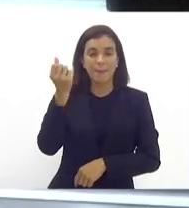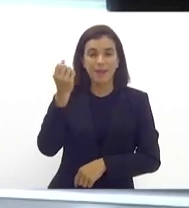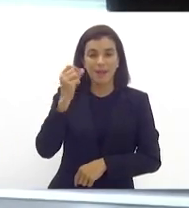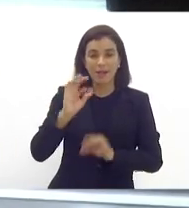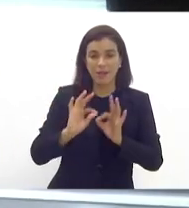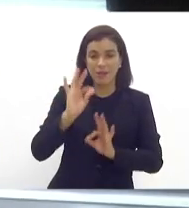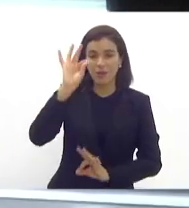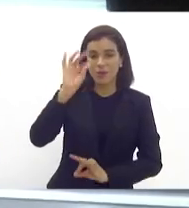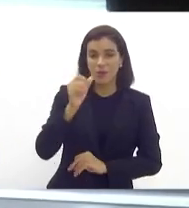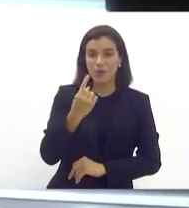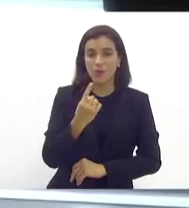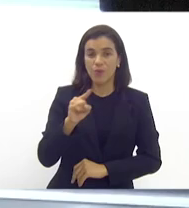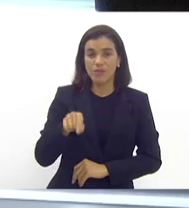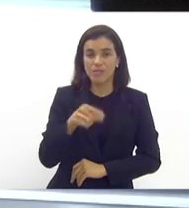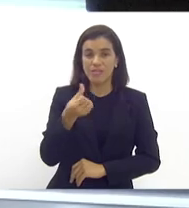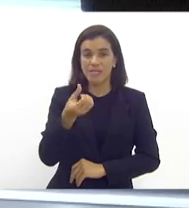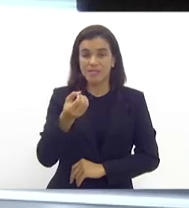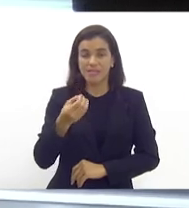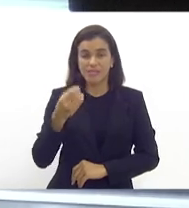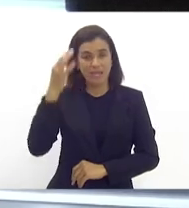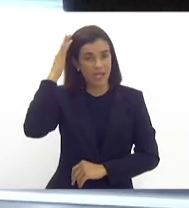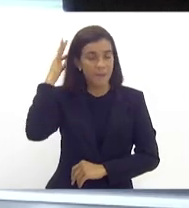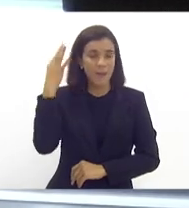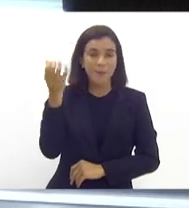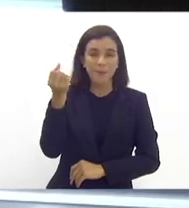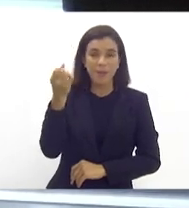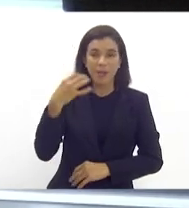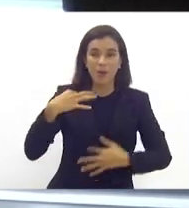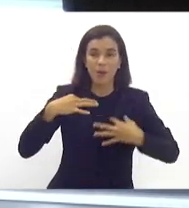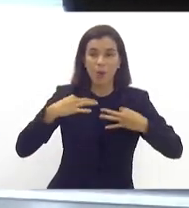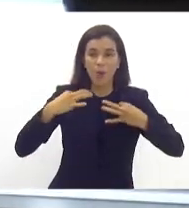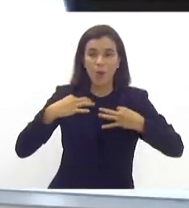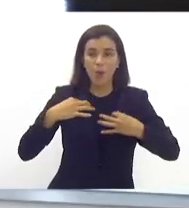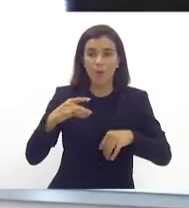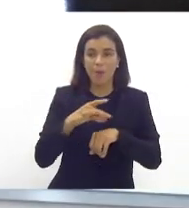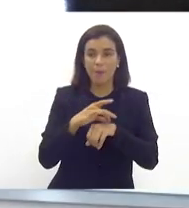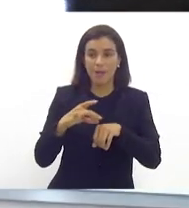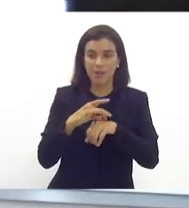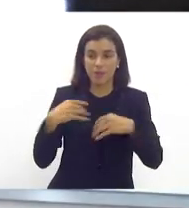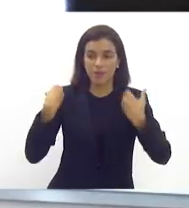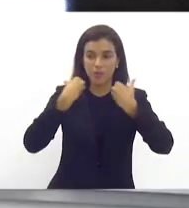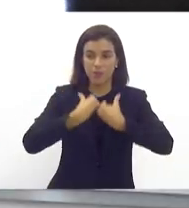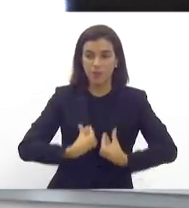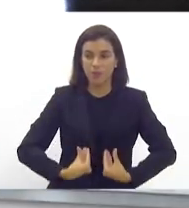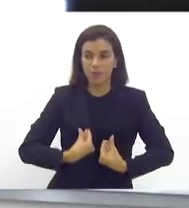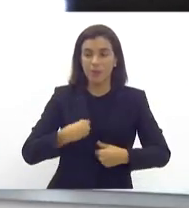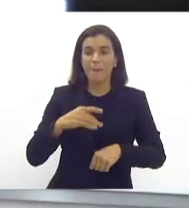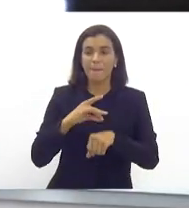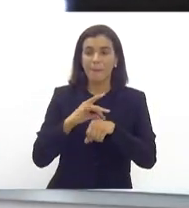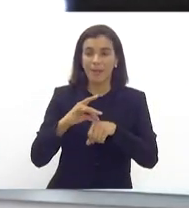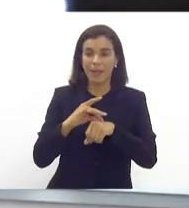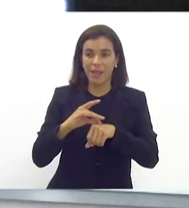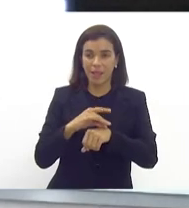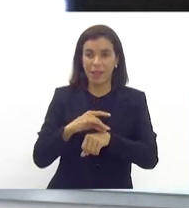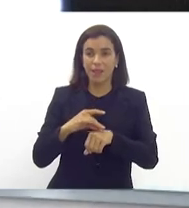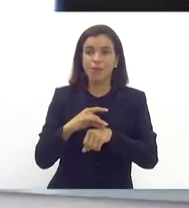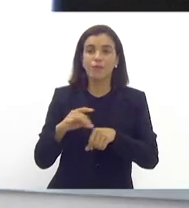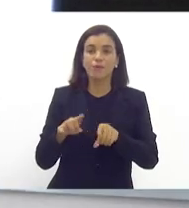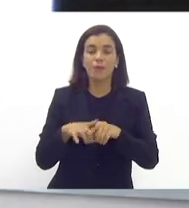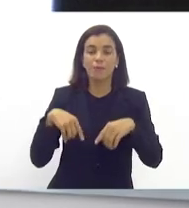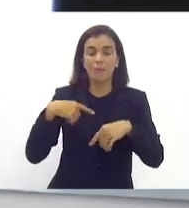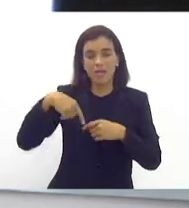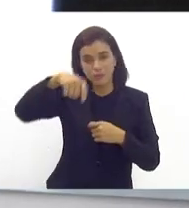M cabelos grisalhos tô vestindo uma roupa preta um um terno sem manga preto com uma e